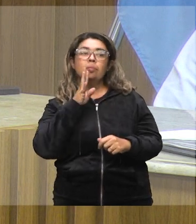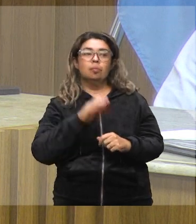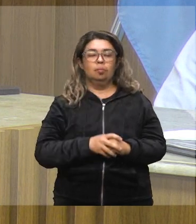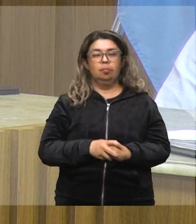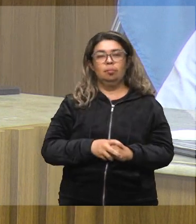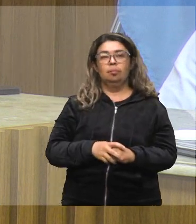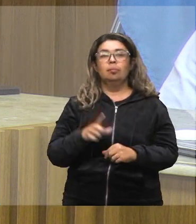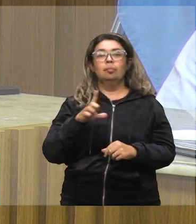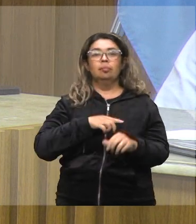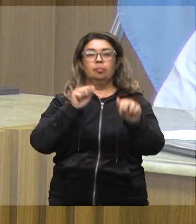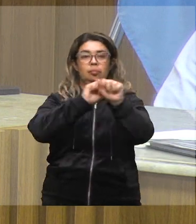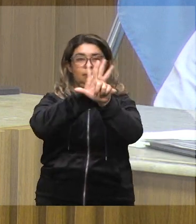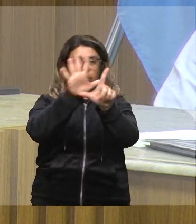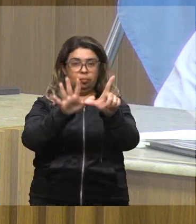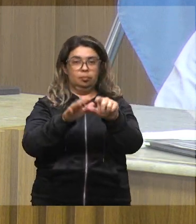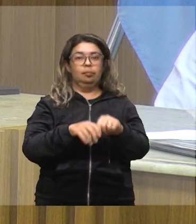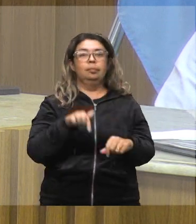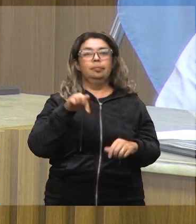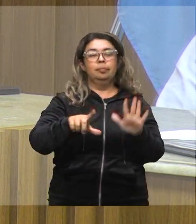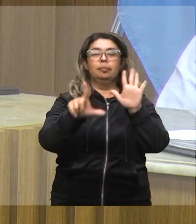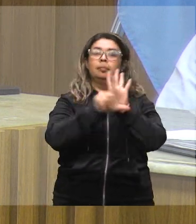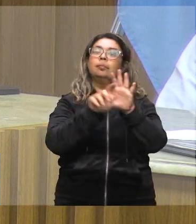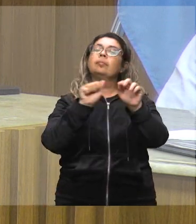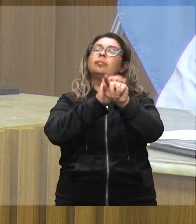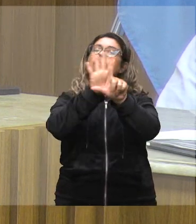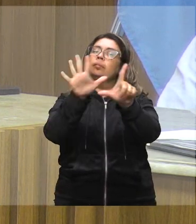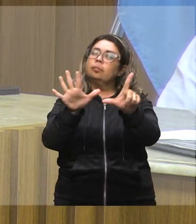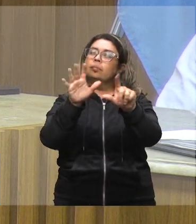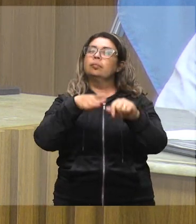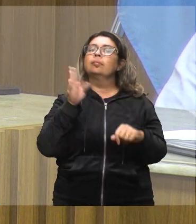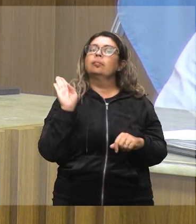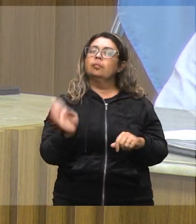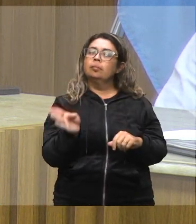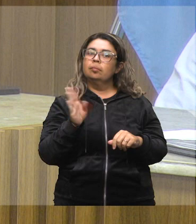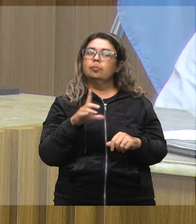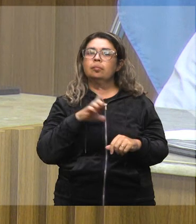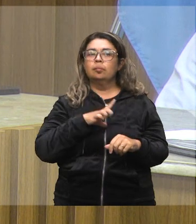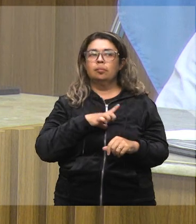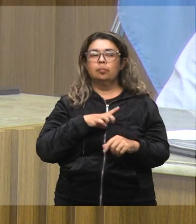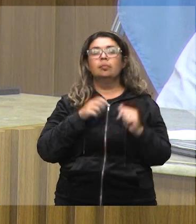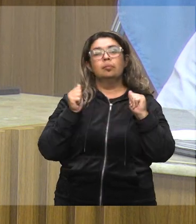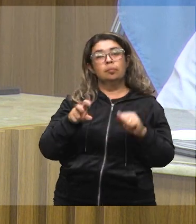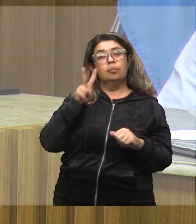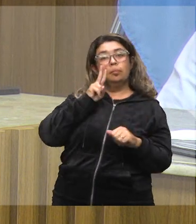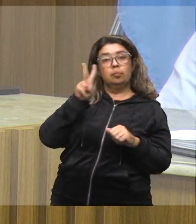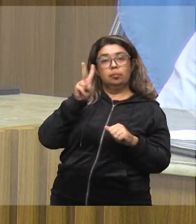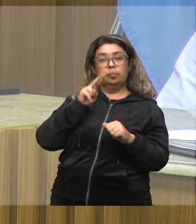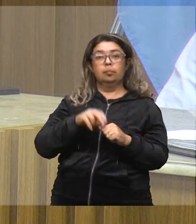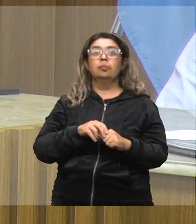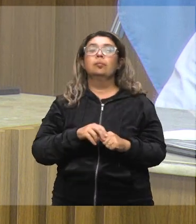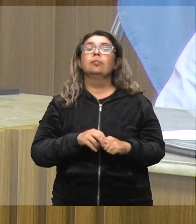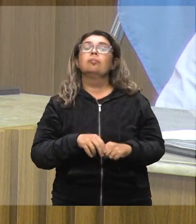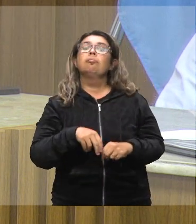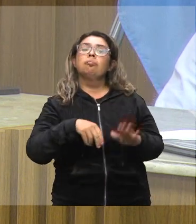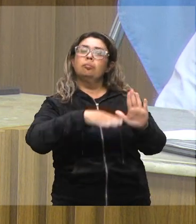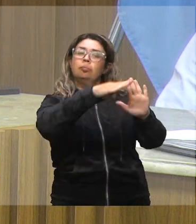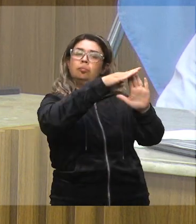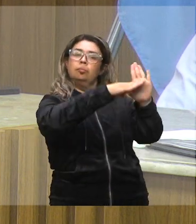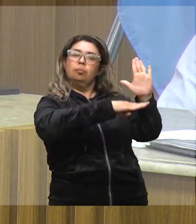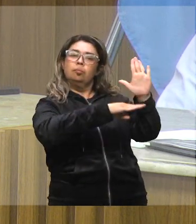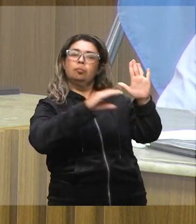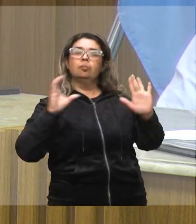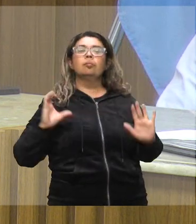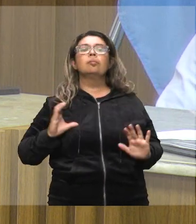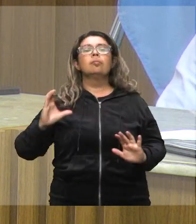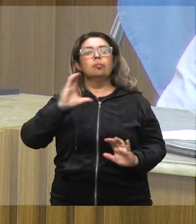uma ferramenta que foi instituída pela Lei da Transparência, que já funciona, onde é possível você ver a lista de comissionados, mas não dizia